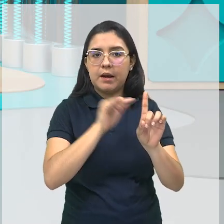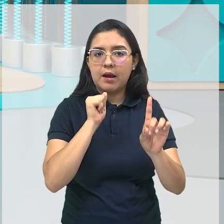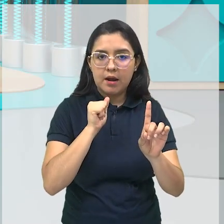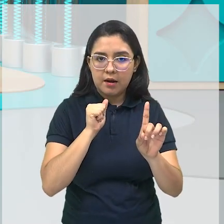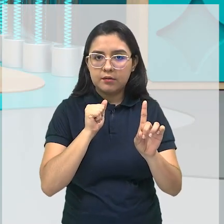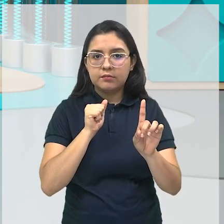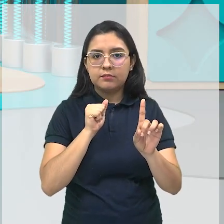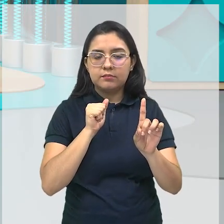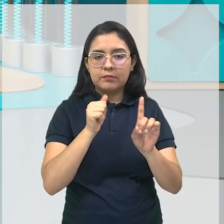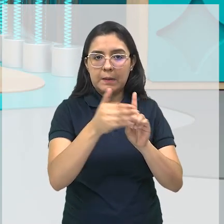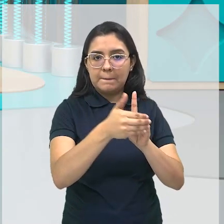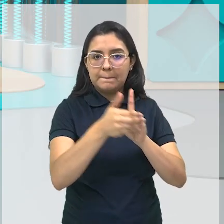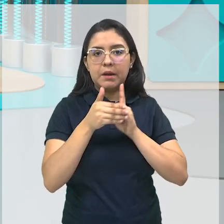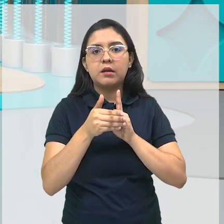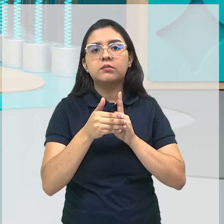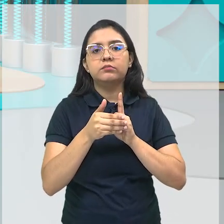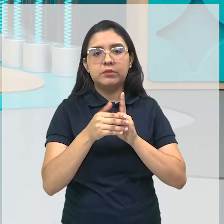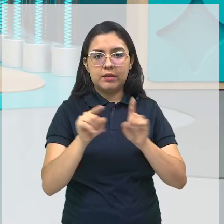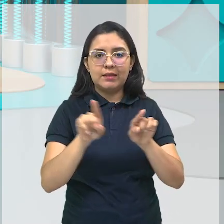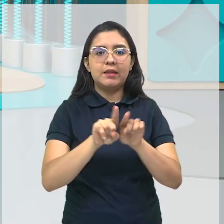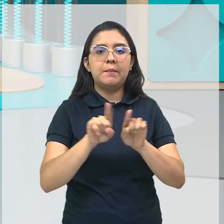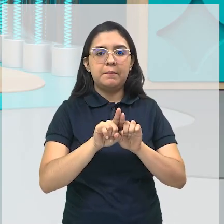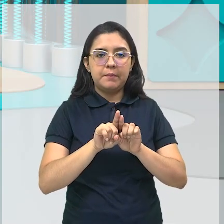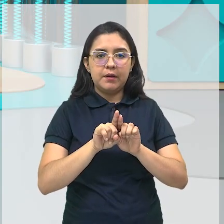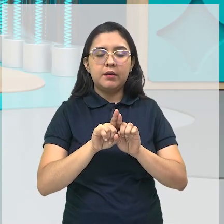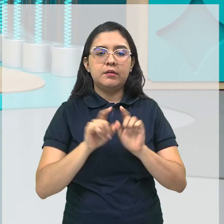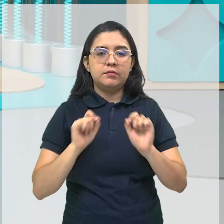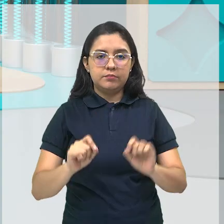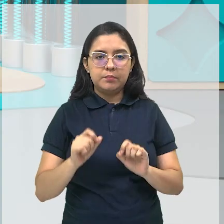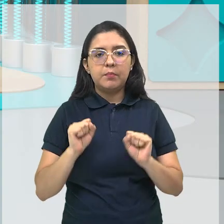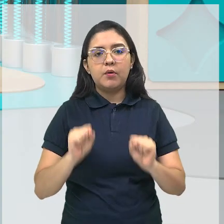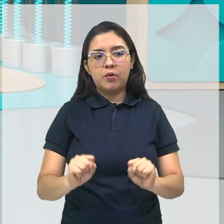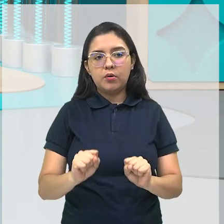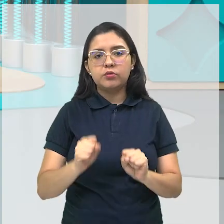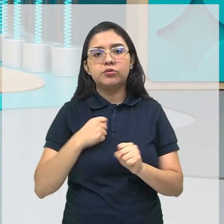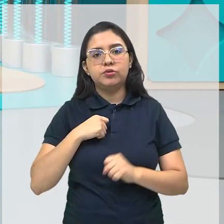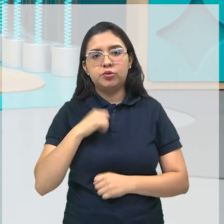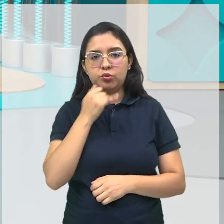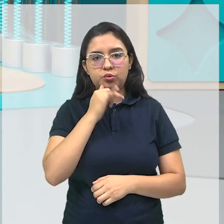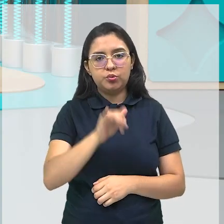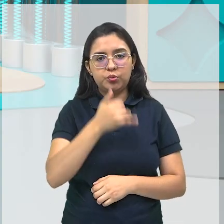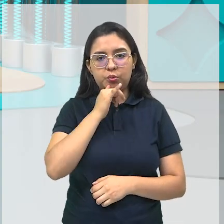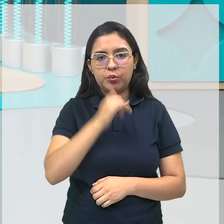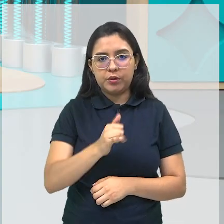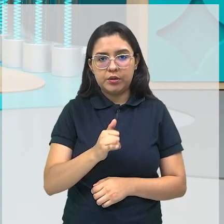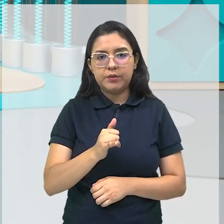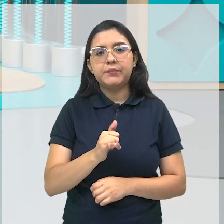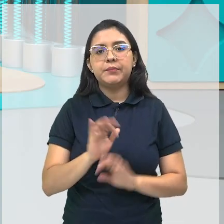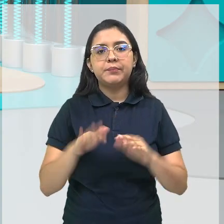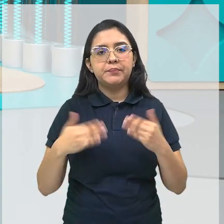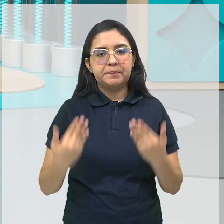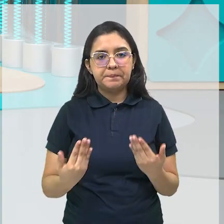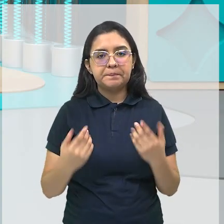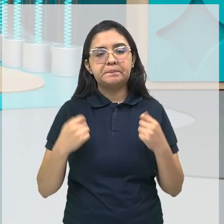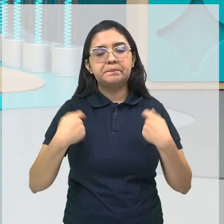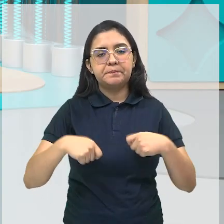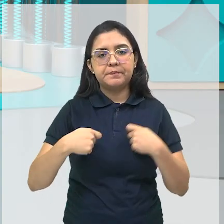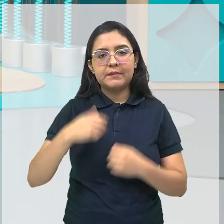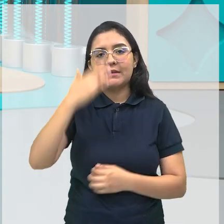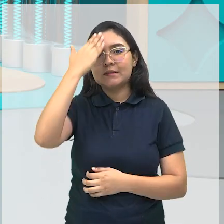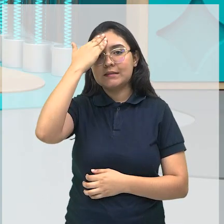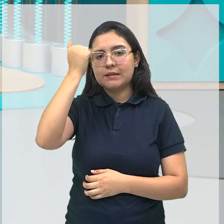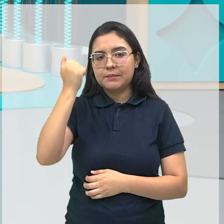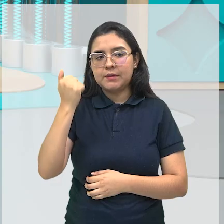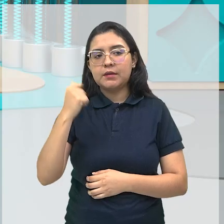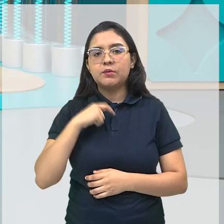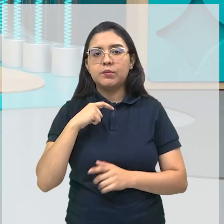no momento que toca na vítima, você se torna mais outra vítima, né? Então, é necessário ter essa noção